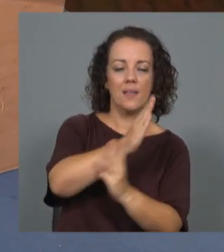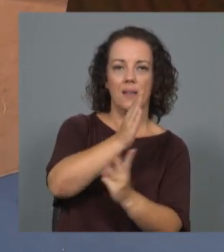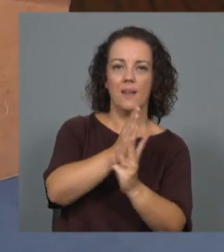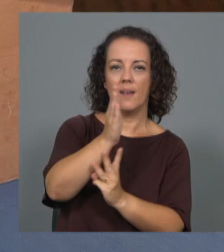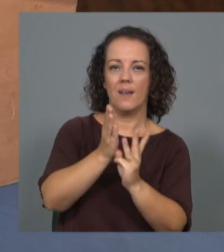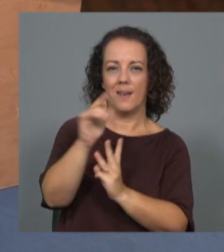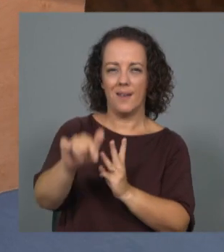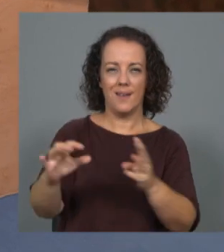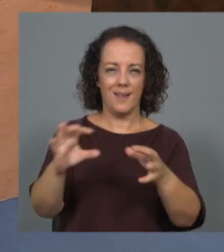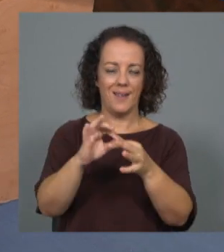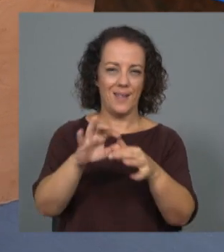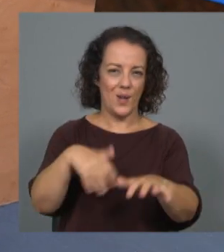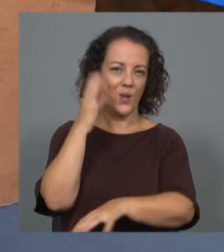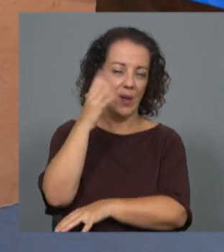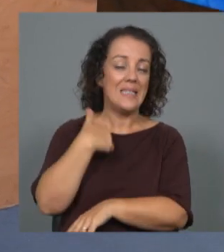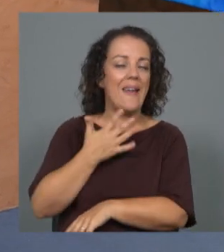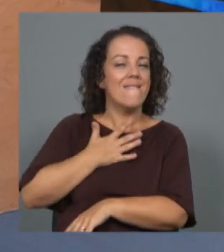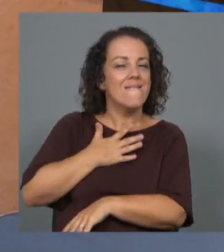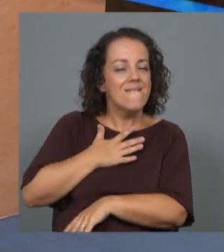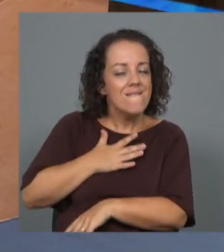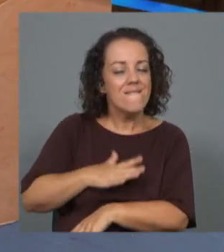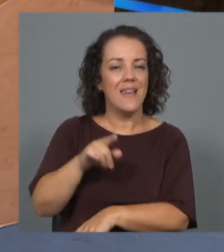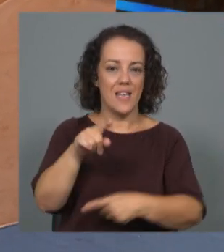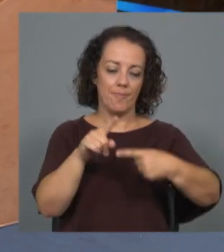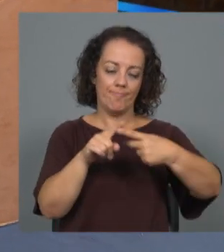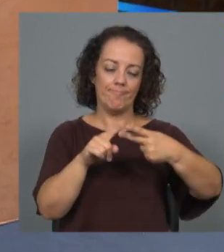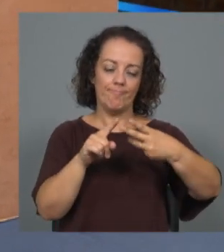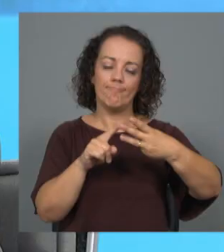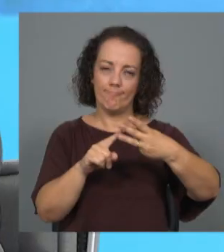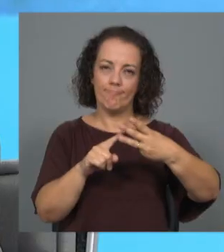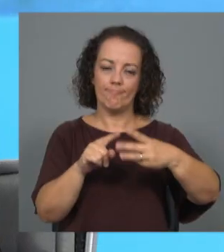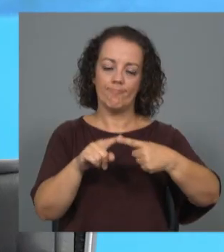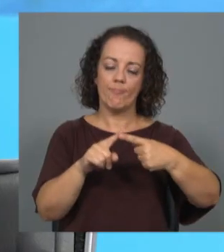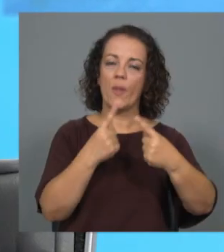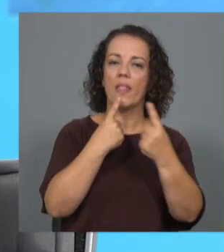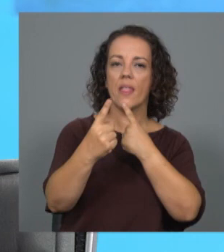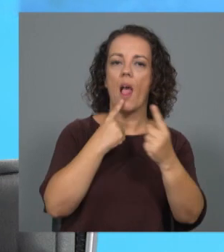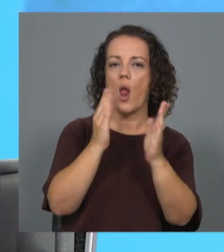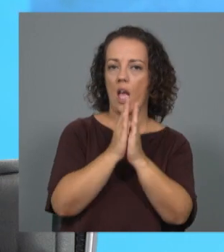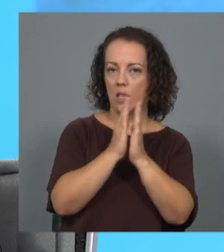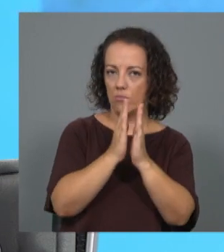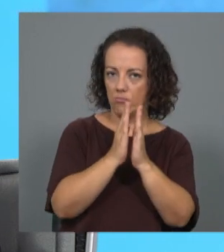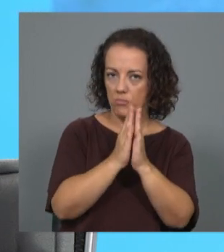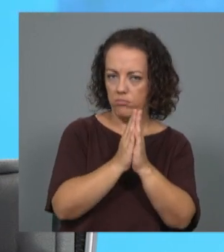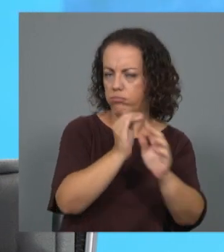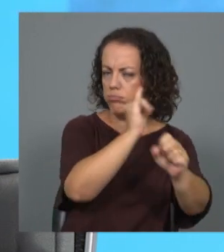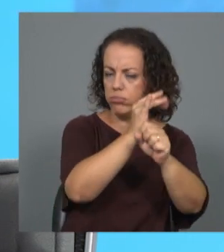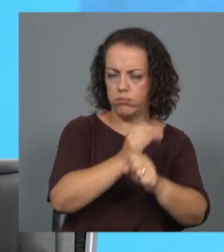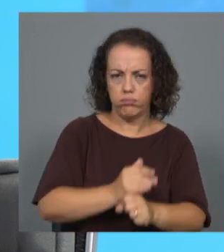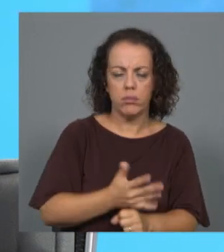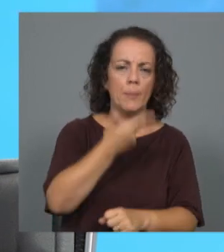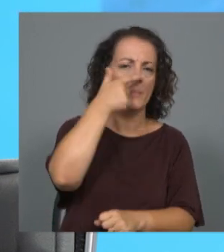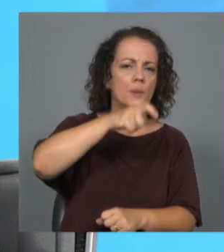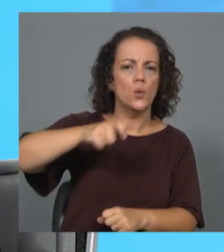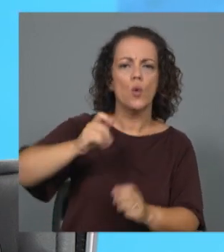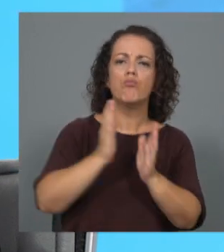este congresso, interpelar muito esses três portais. Portanto, o diálogo interreligioso entre as pessoas de